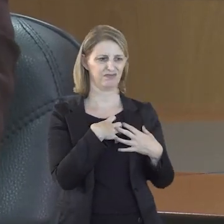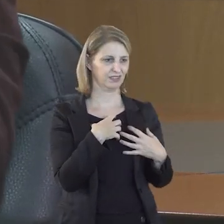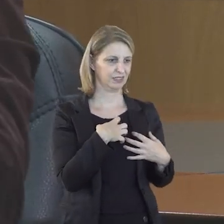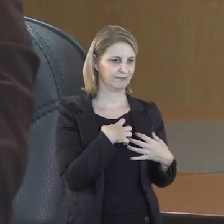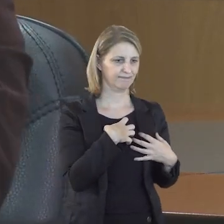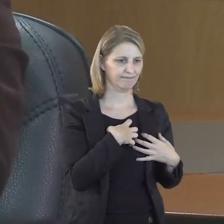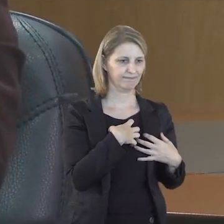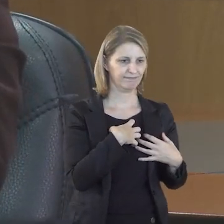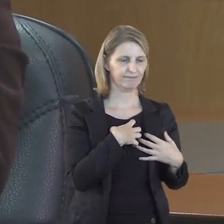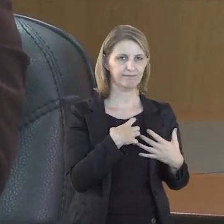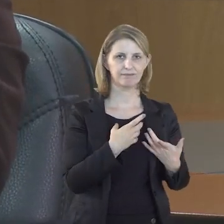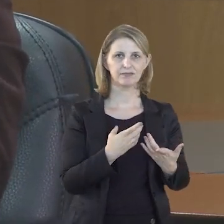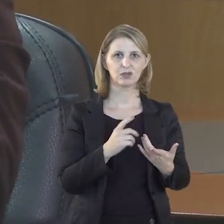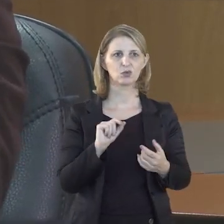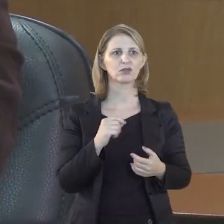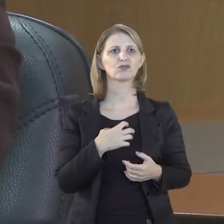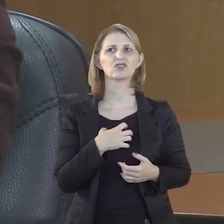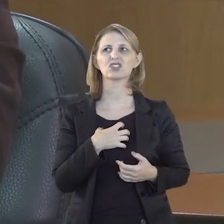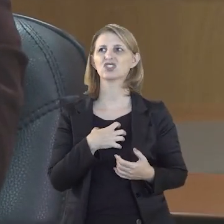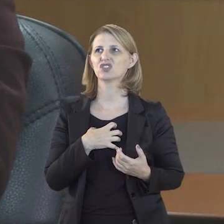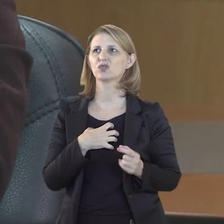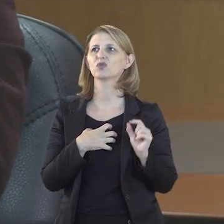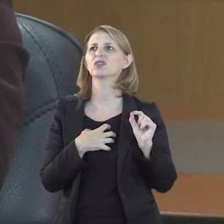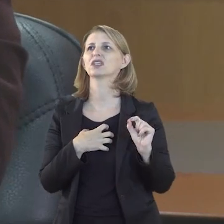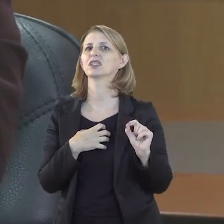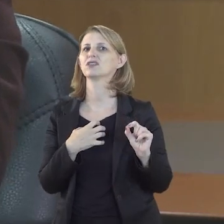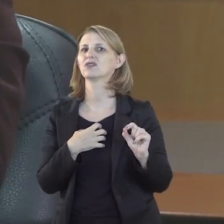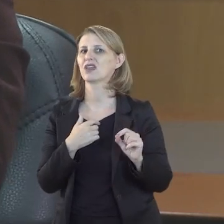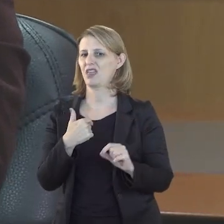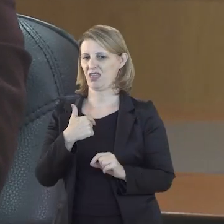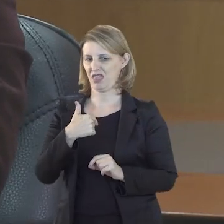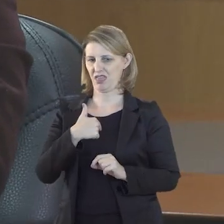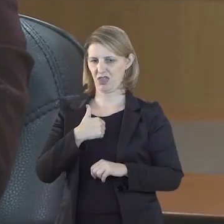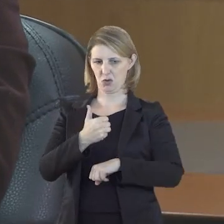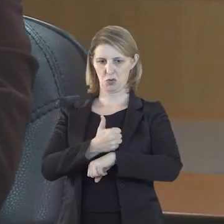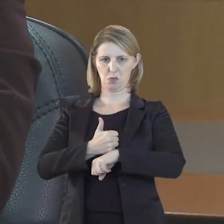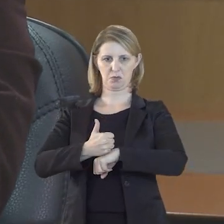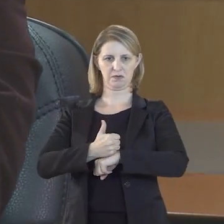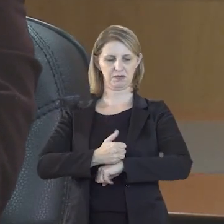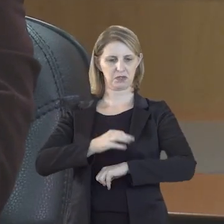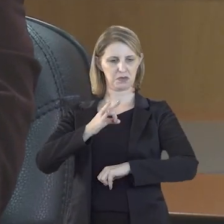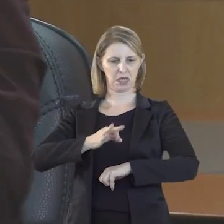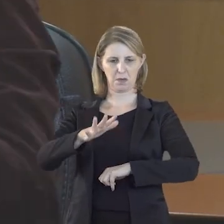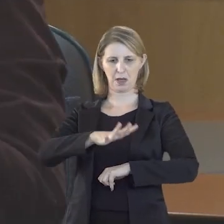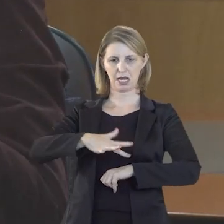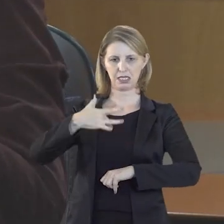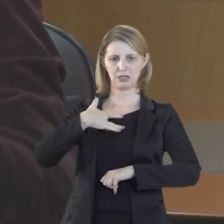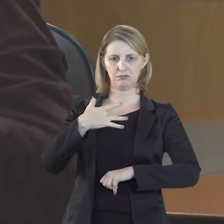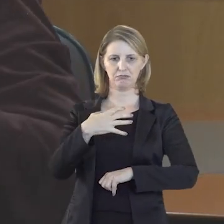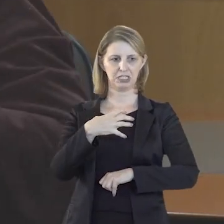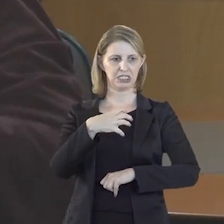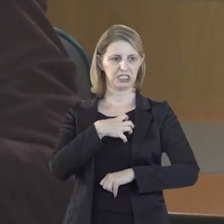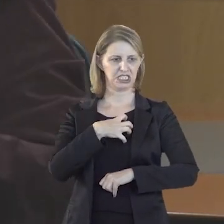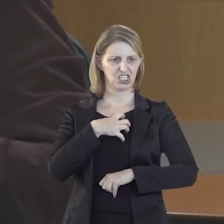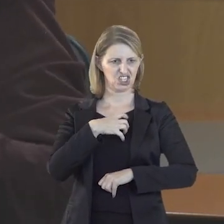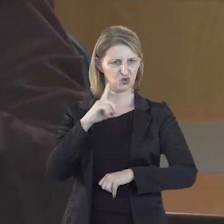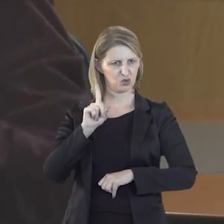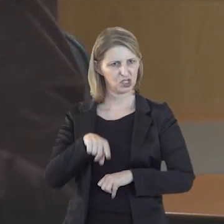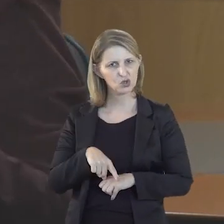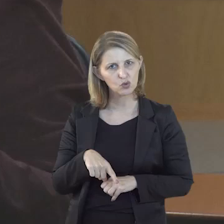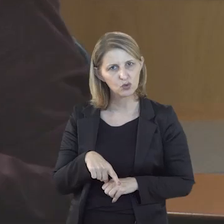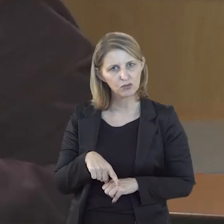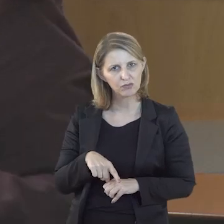quando sentimos algo, isso nos causa estranheza. E a gente fica, o que eu estou sentindo? O que é isso? Eu,